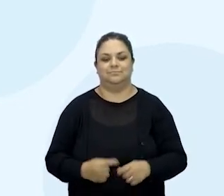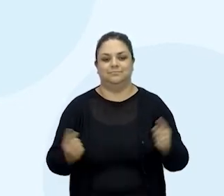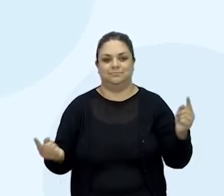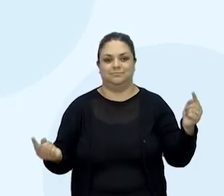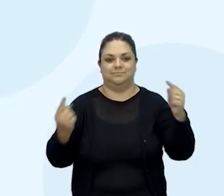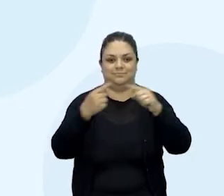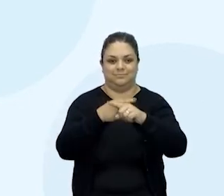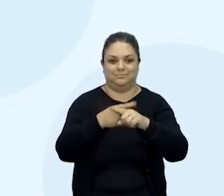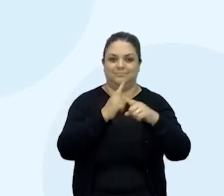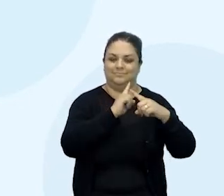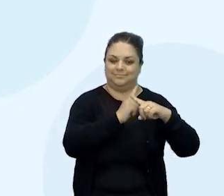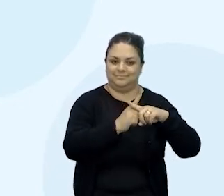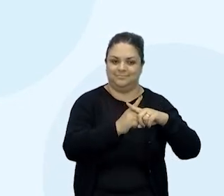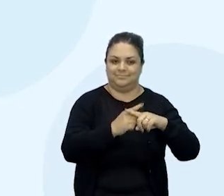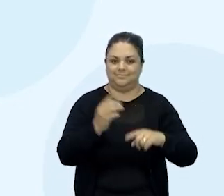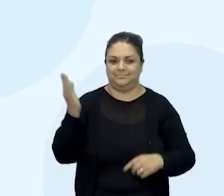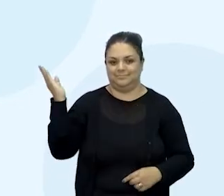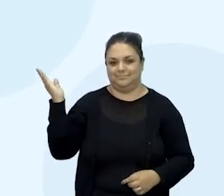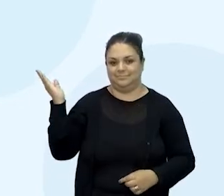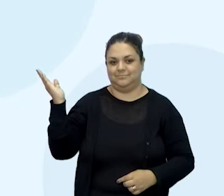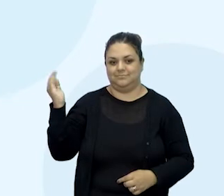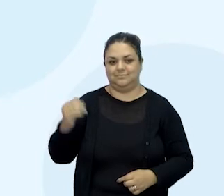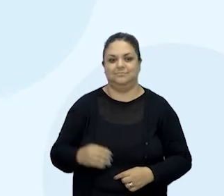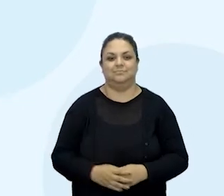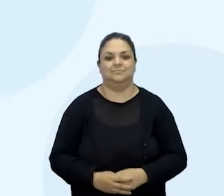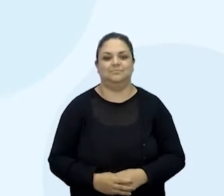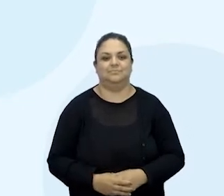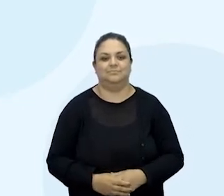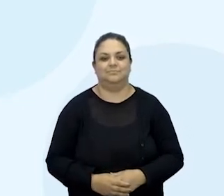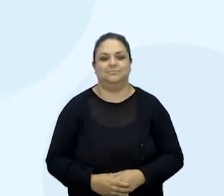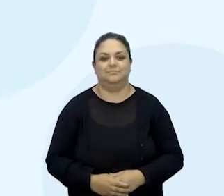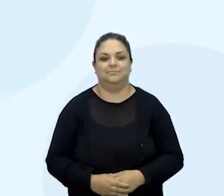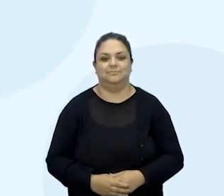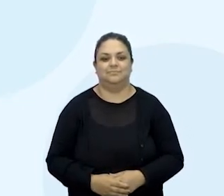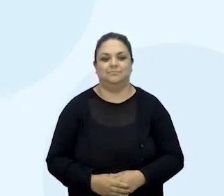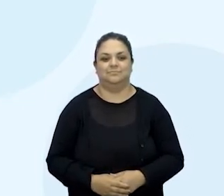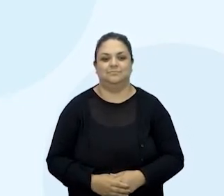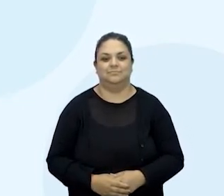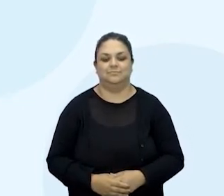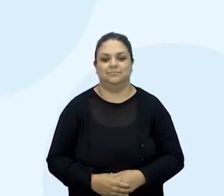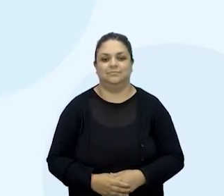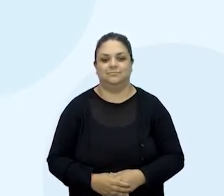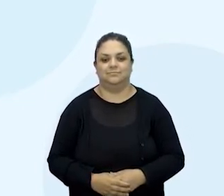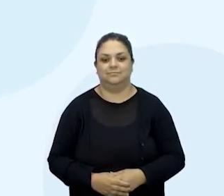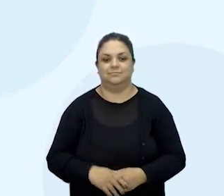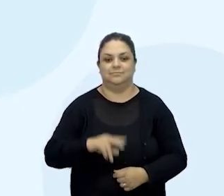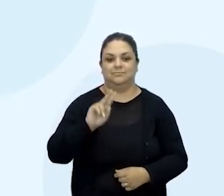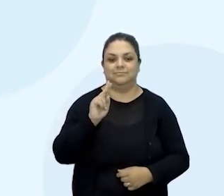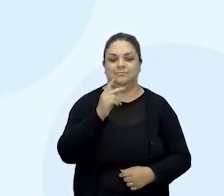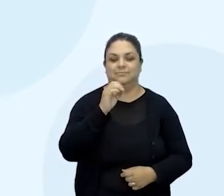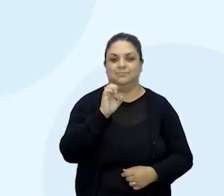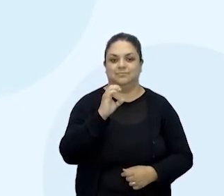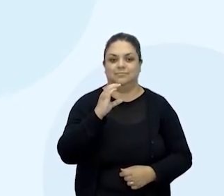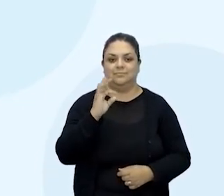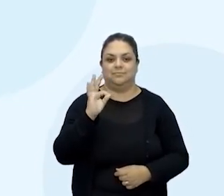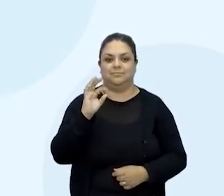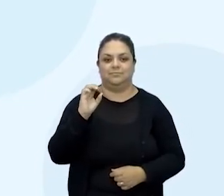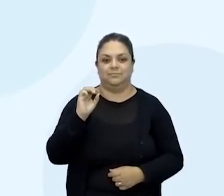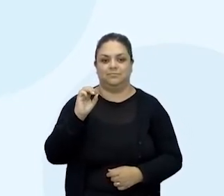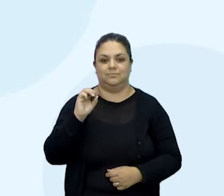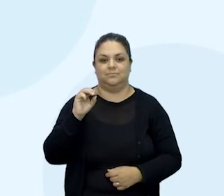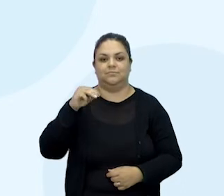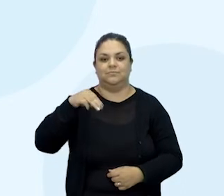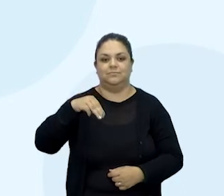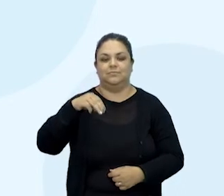eu multiplico por 1000. Tá ok? Então, continuando. Temos o hectômetro. O